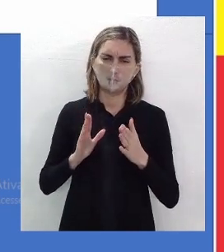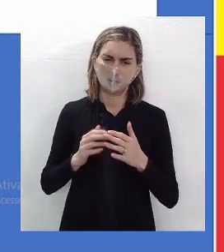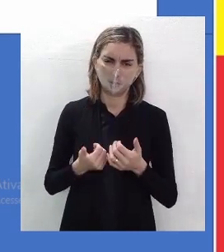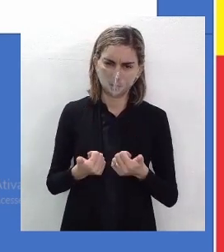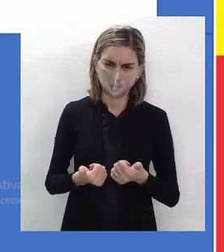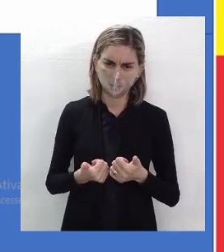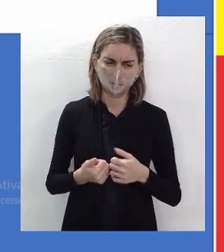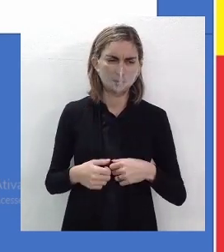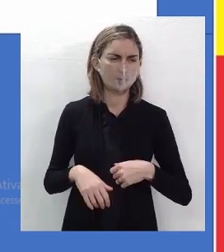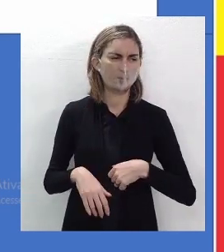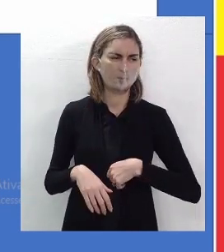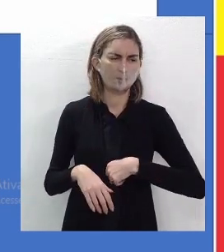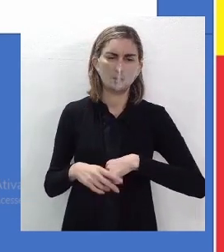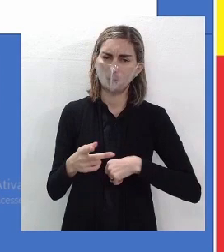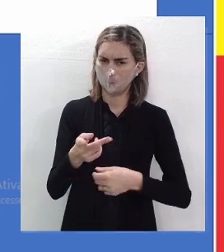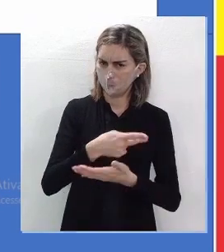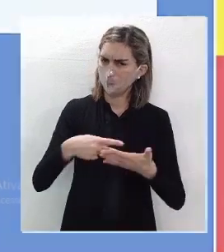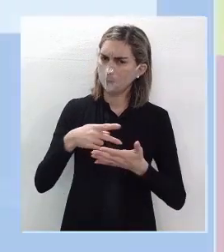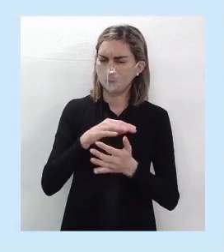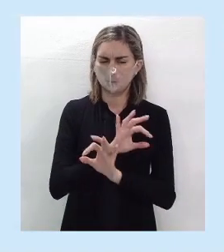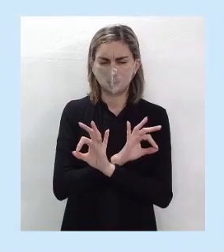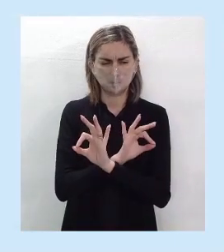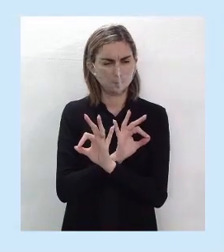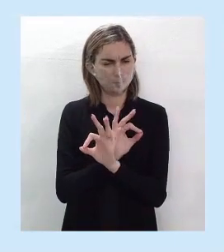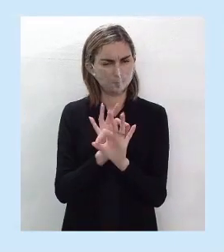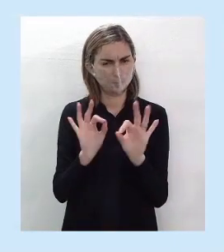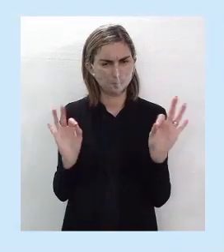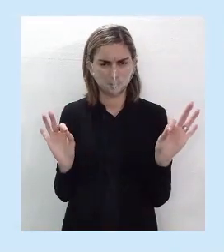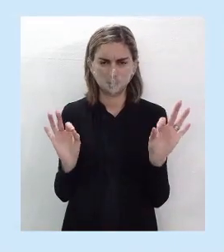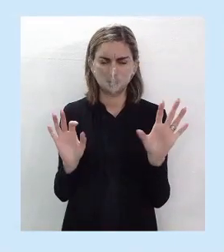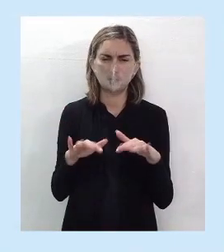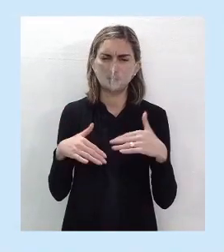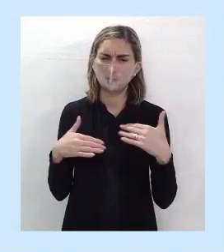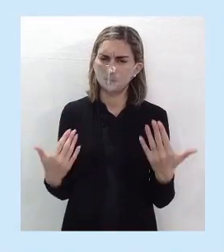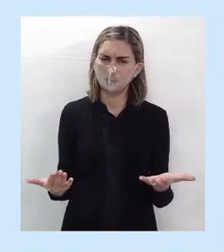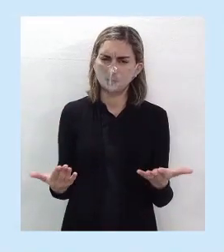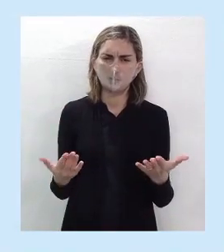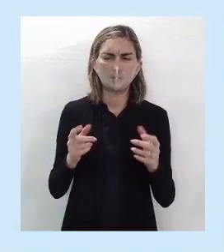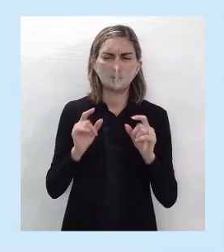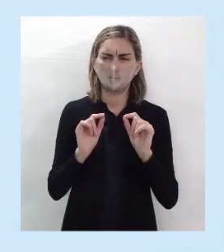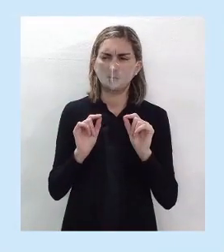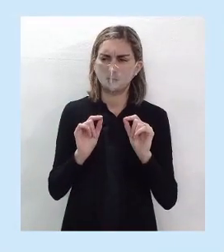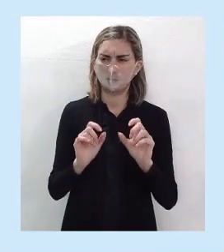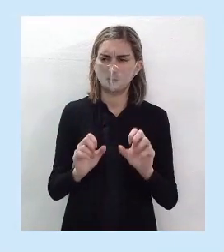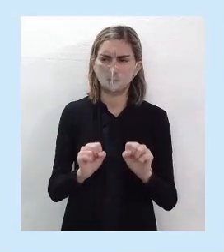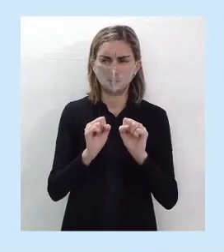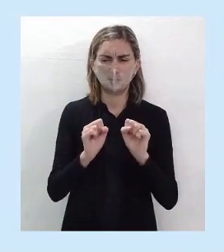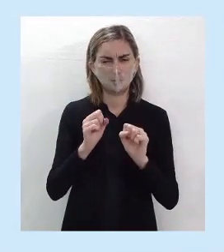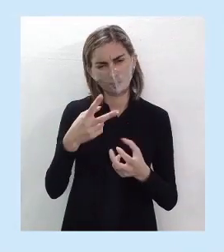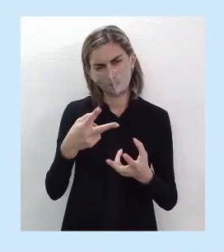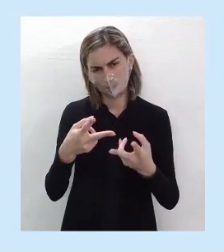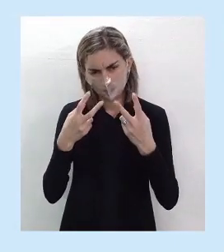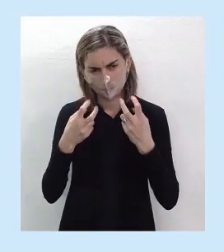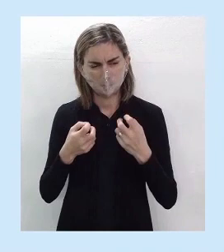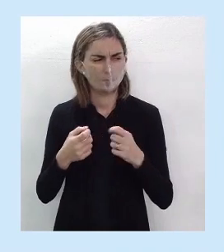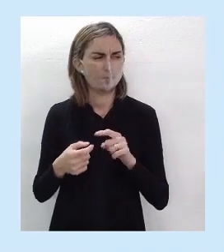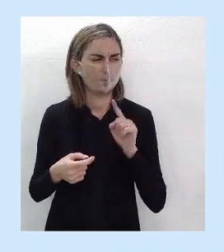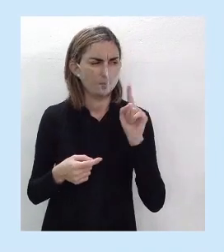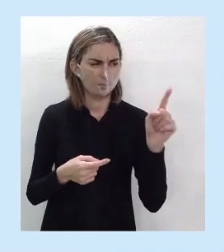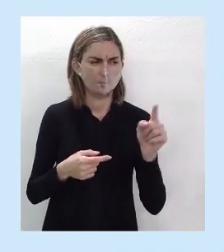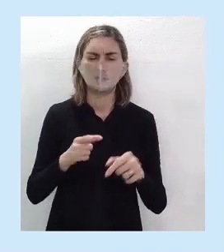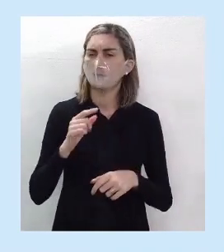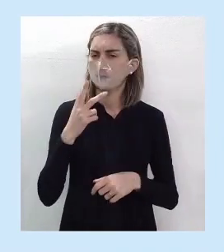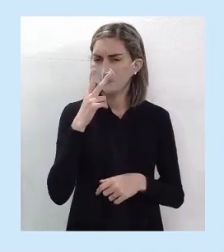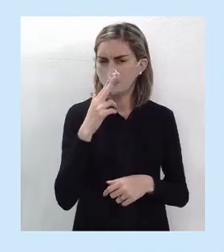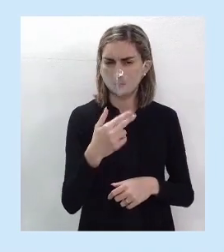para vocês. Um poema genial, inclusive. Então, gente, o que a gente pode perceber aqui, não é?